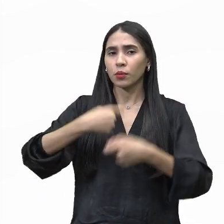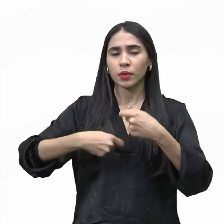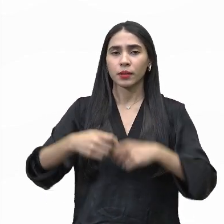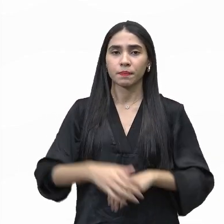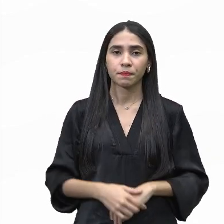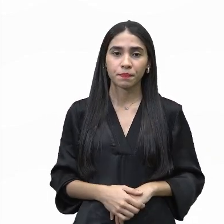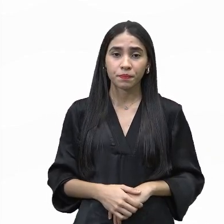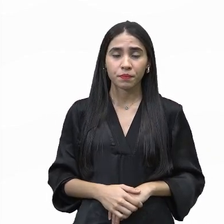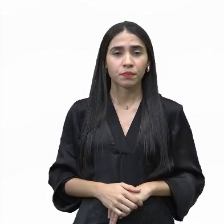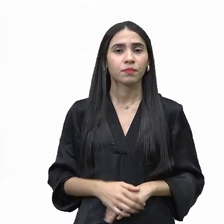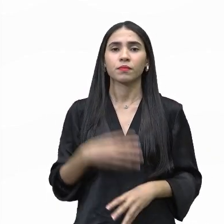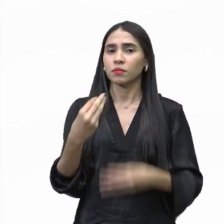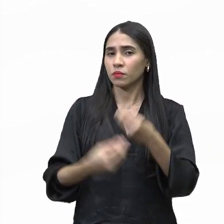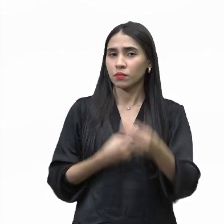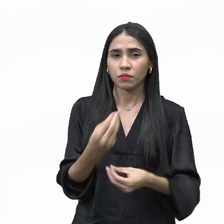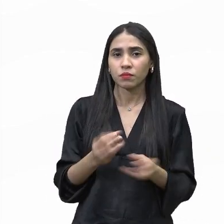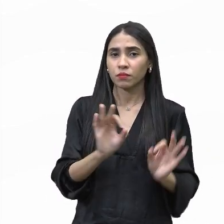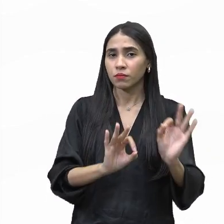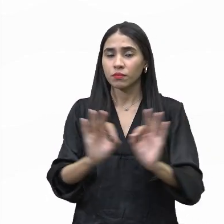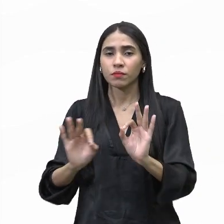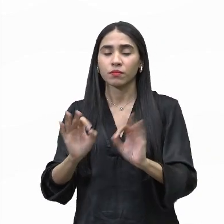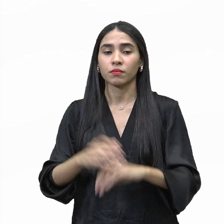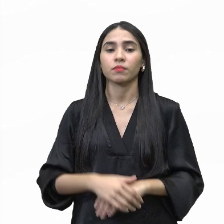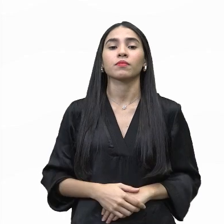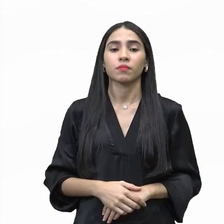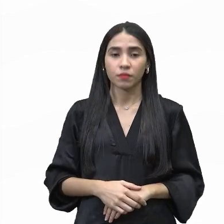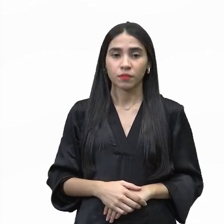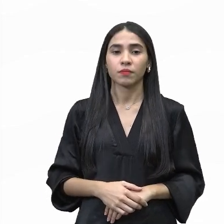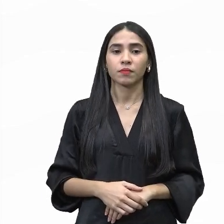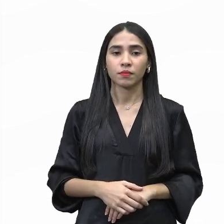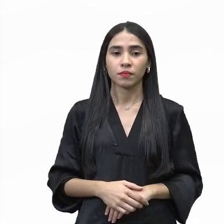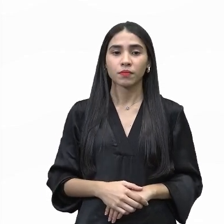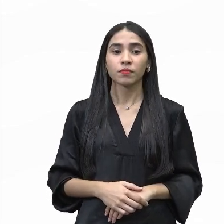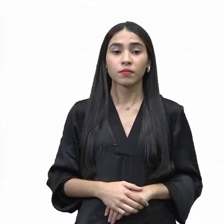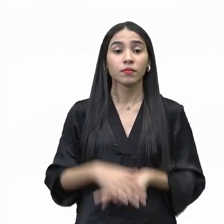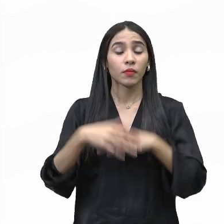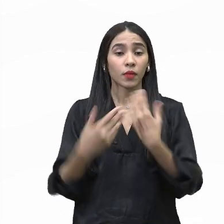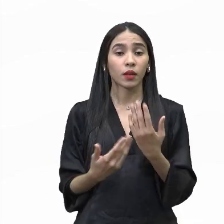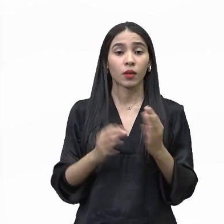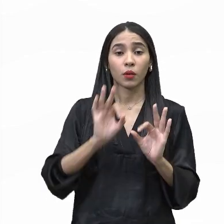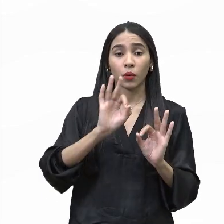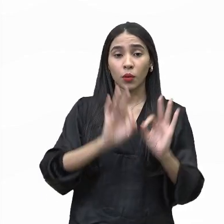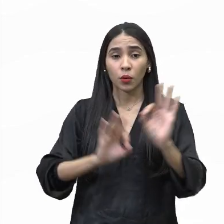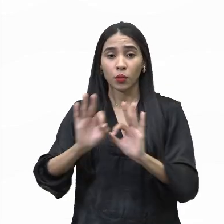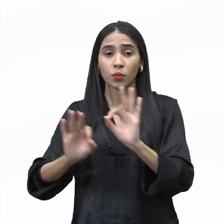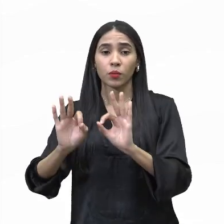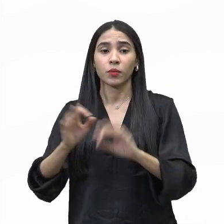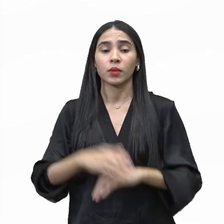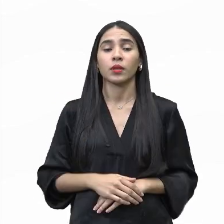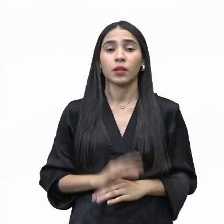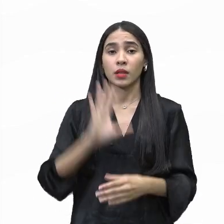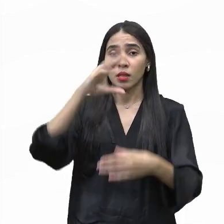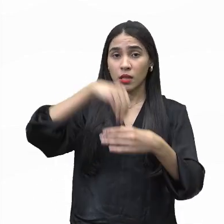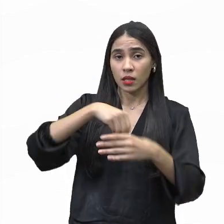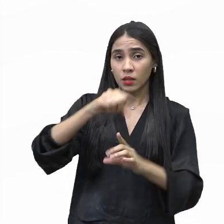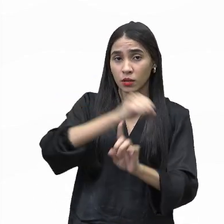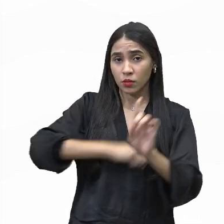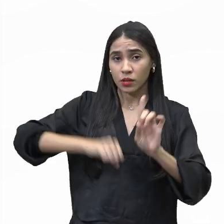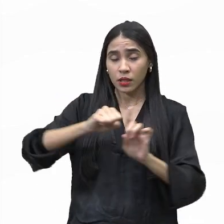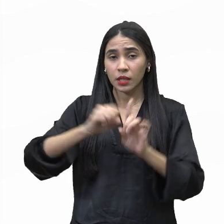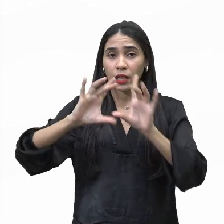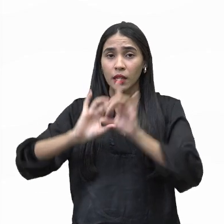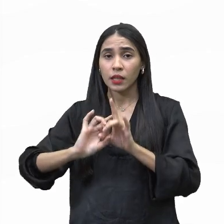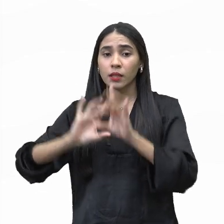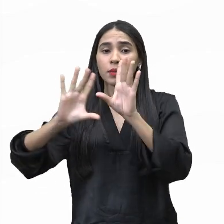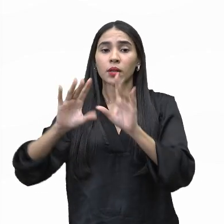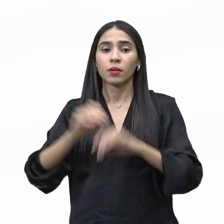sociedade? Como é que estava organizada a economia? Vamos lá? A economia era, na sociedade liberal capitalista,